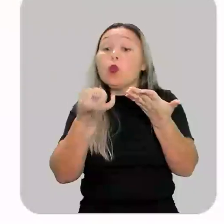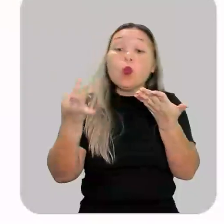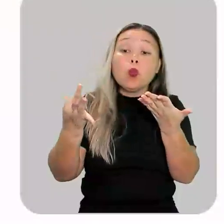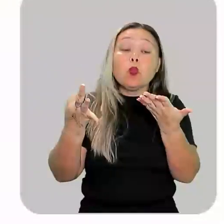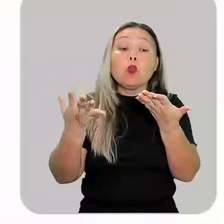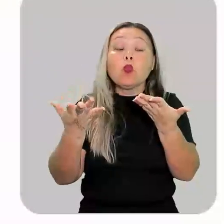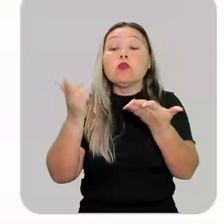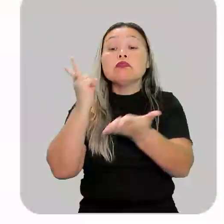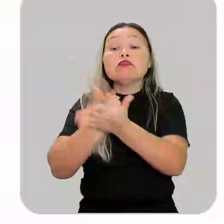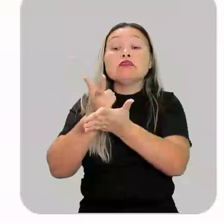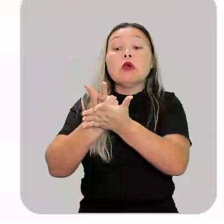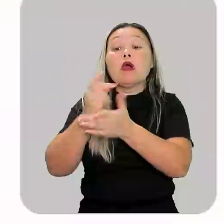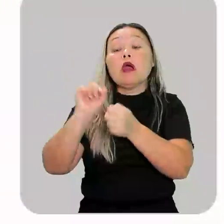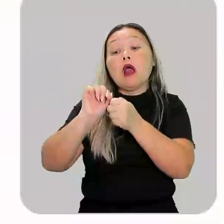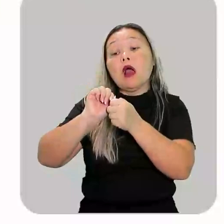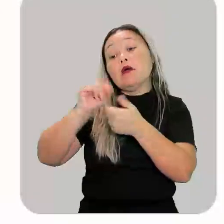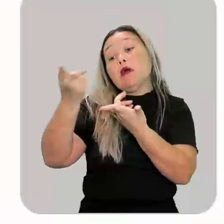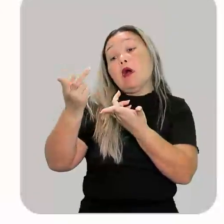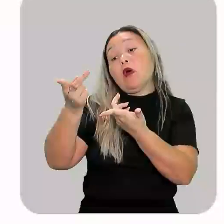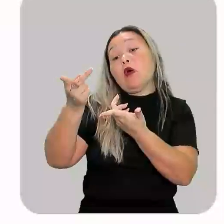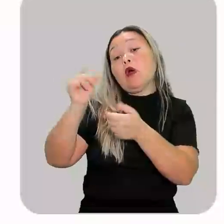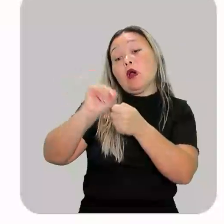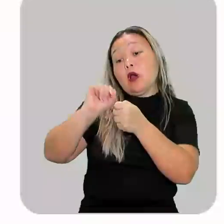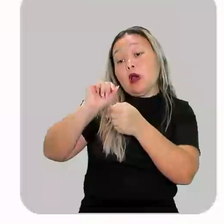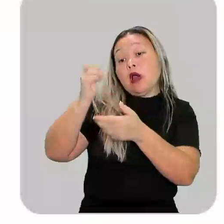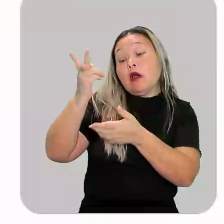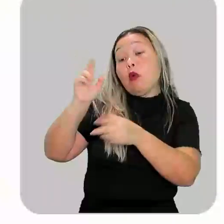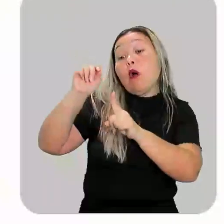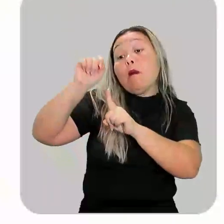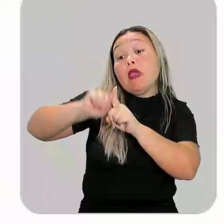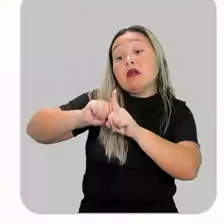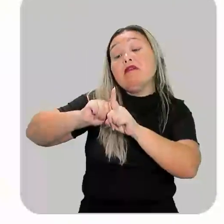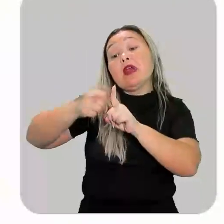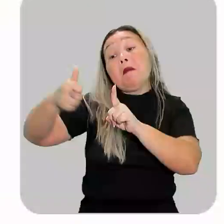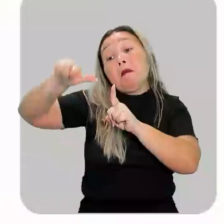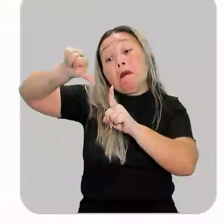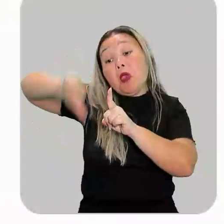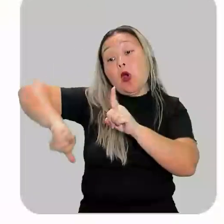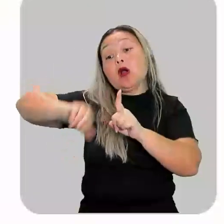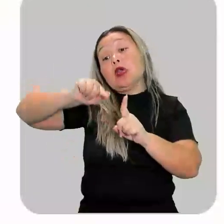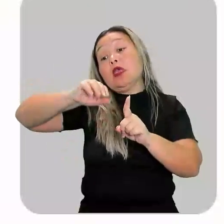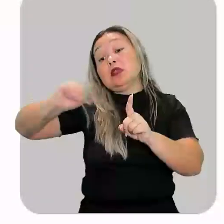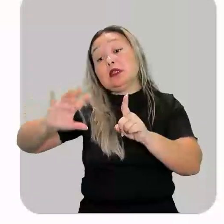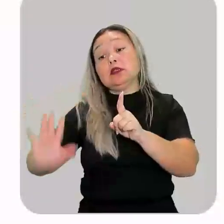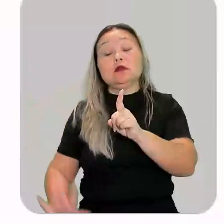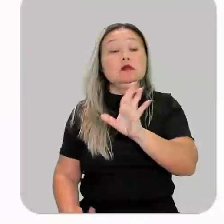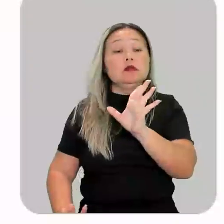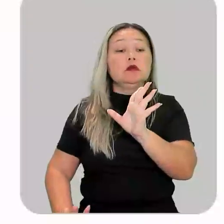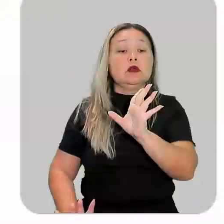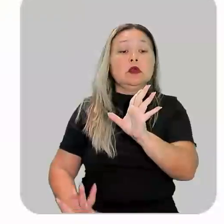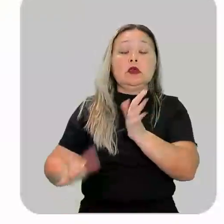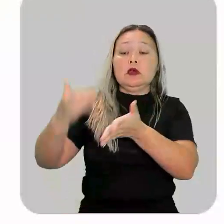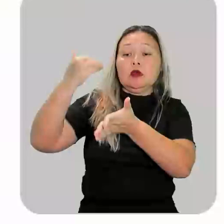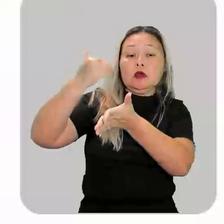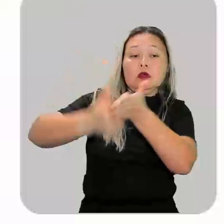essa queda, que mês que isso vai ficar pior que 700. Isso. Tá certo? Beleza. Então, diminuindo aqui, ó,